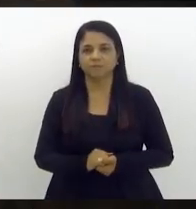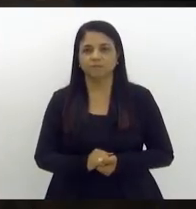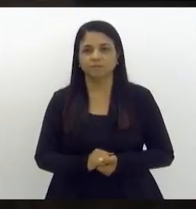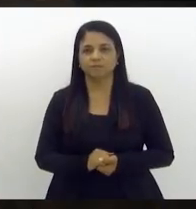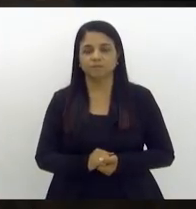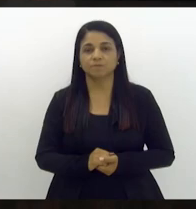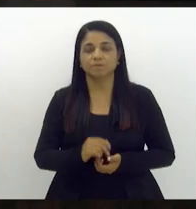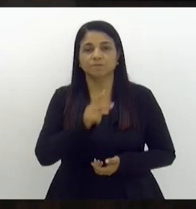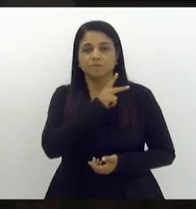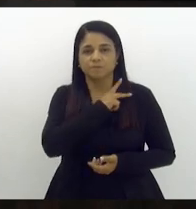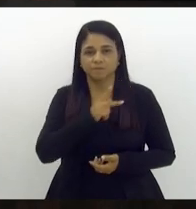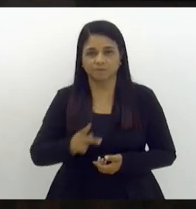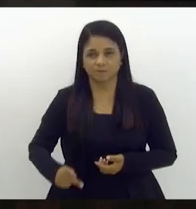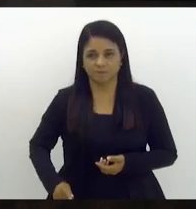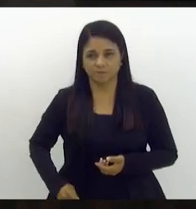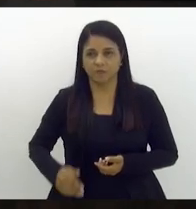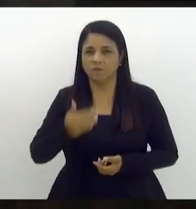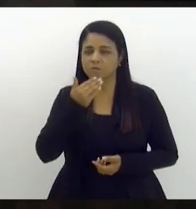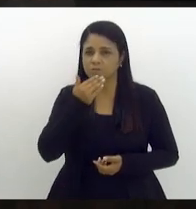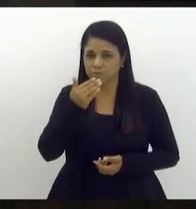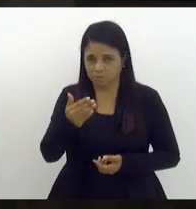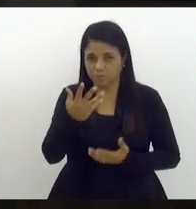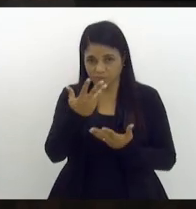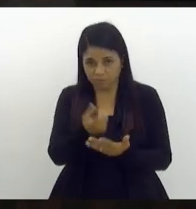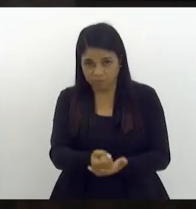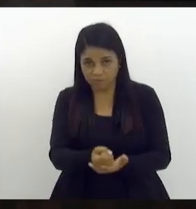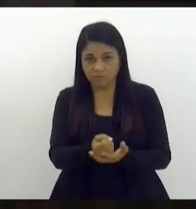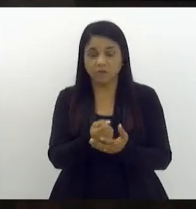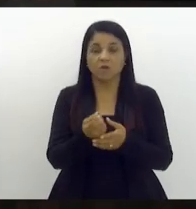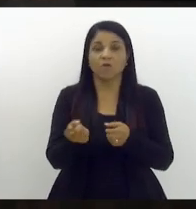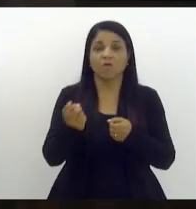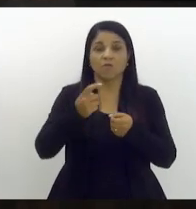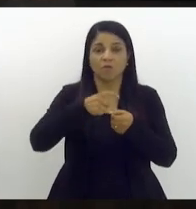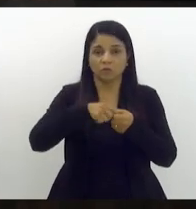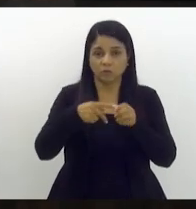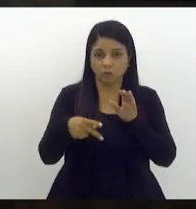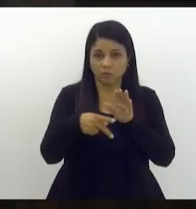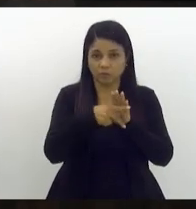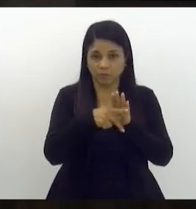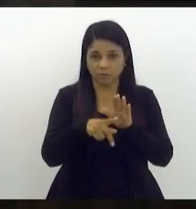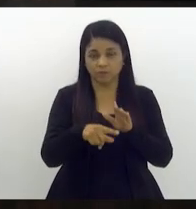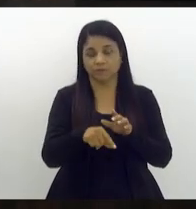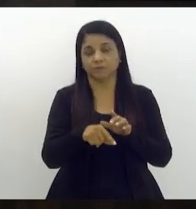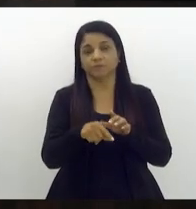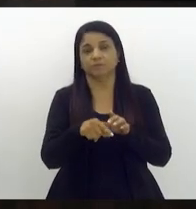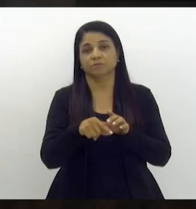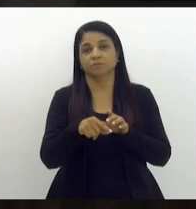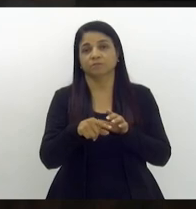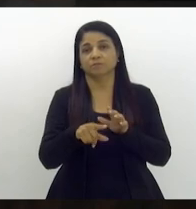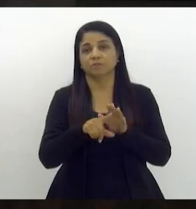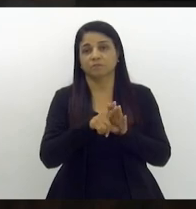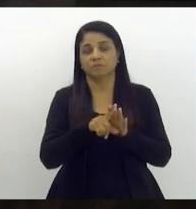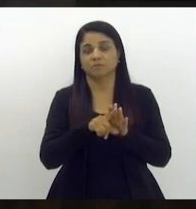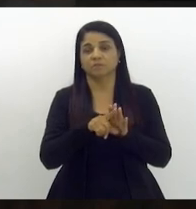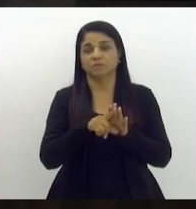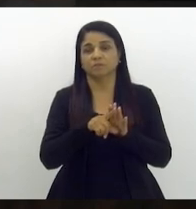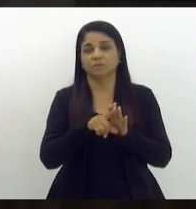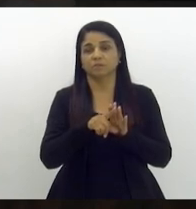A presidência fere o pedido de Vossa Excelência, remetendo à CCJ para a possível análise sem